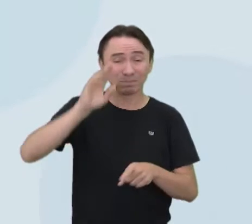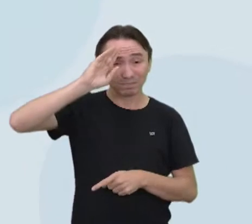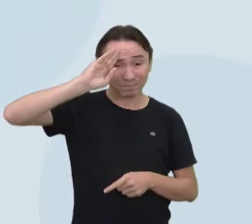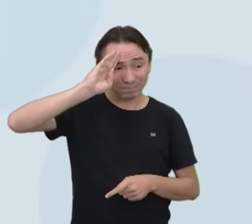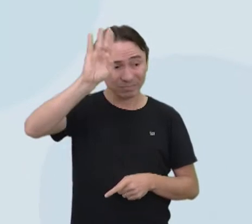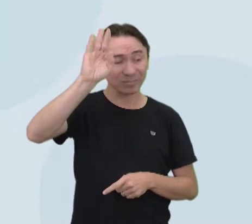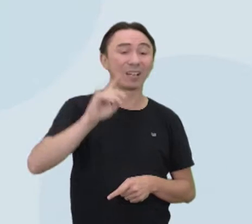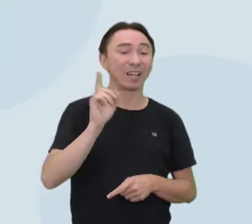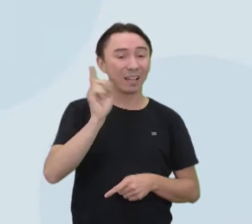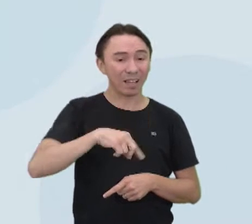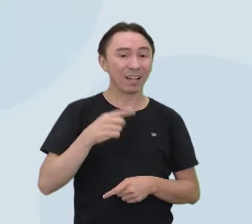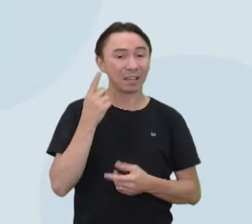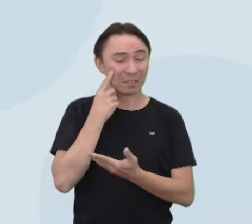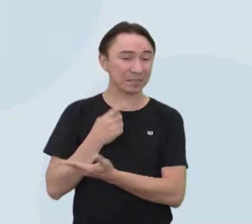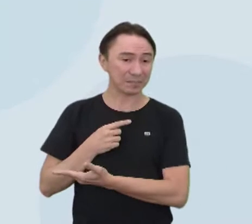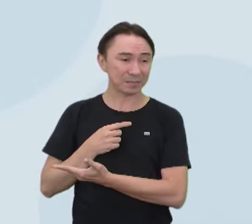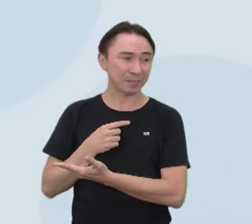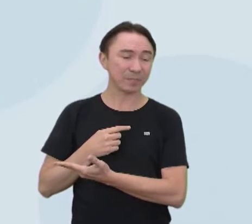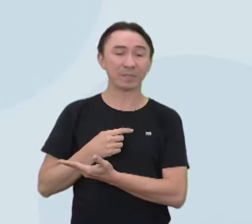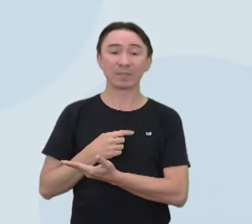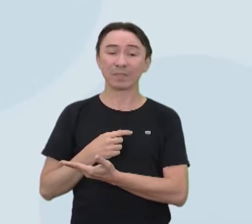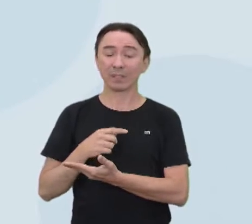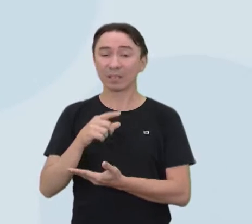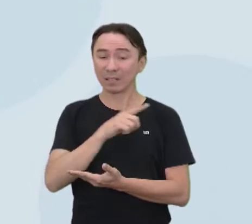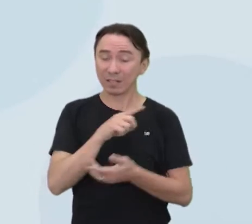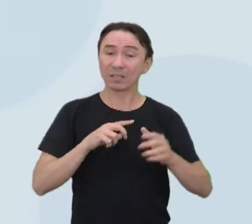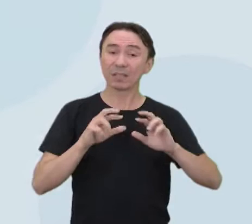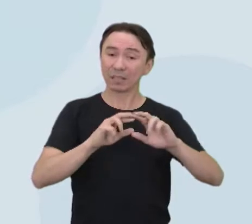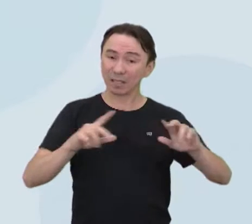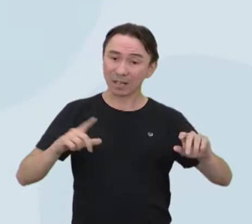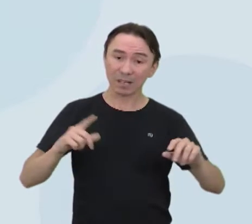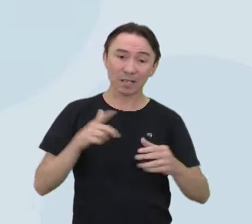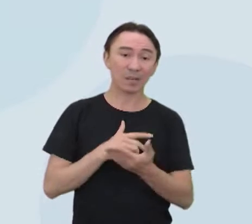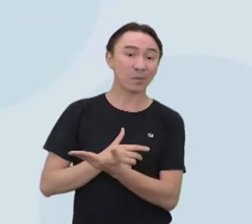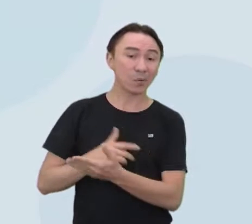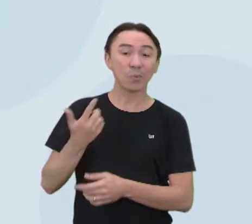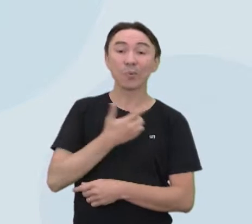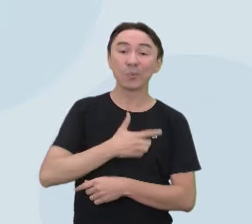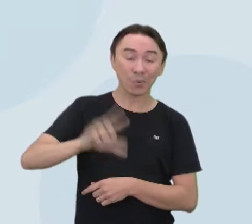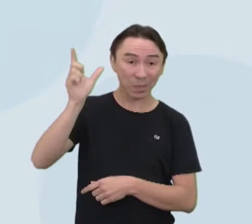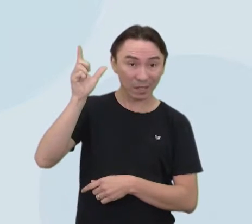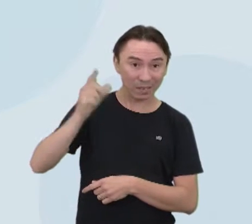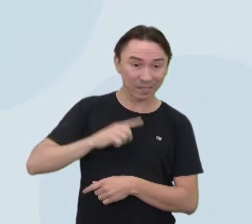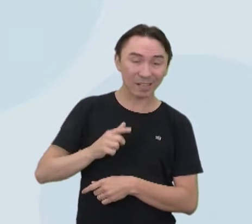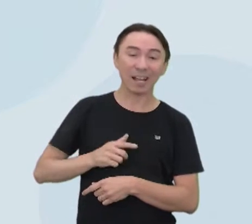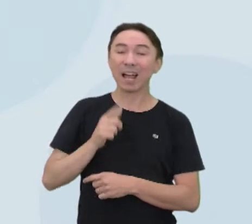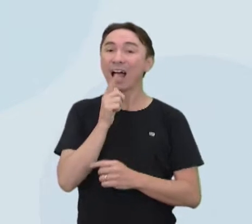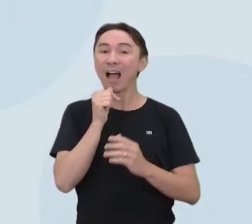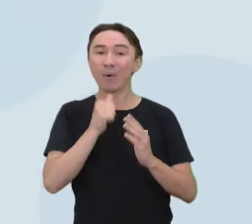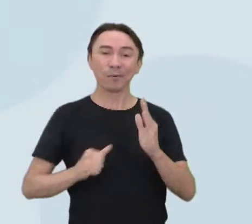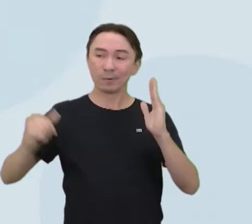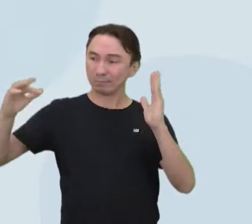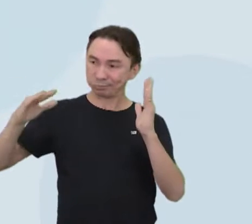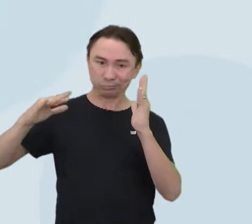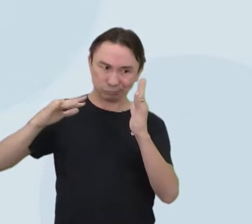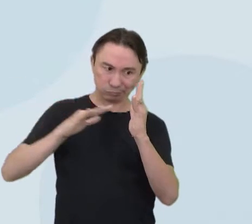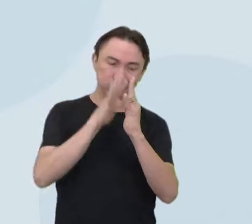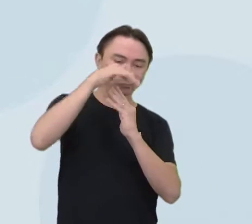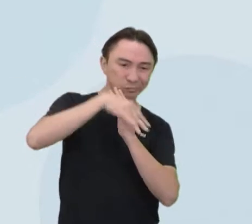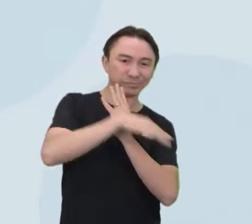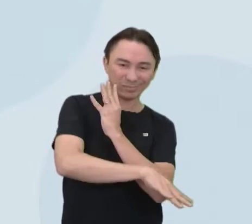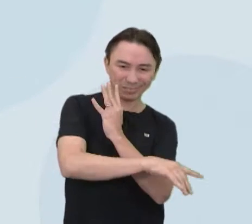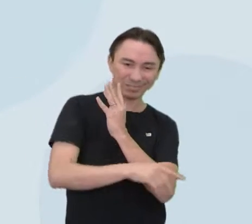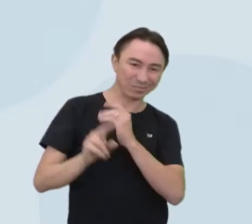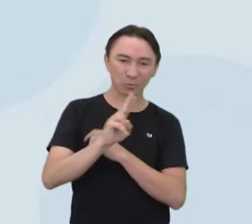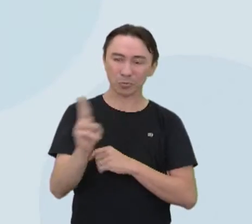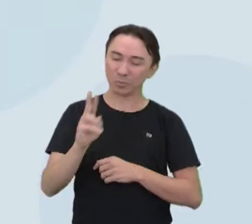efeito indireto provocado pelo funcionamento da hidrelétrica de Tucuruí, né, que foi construída entre 74